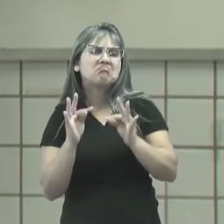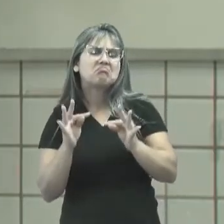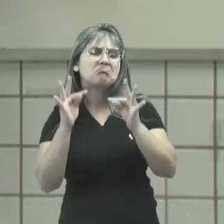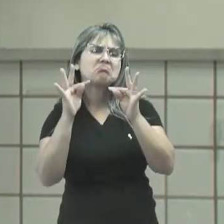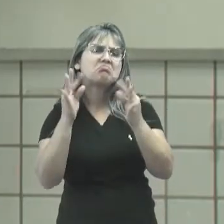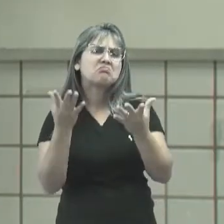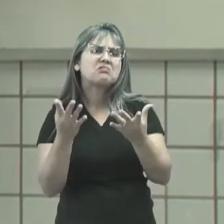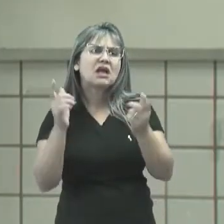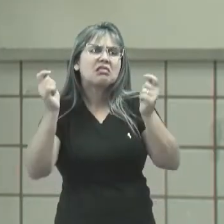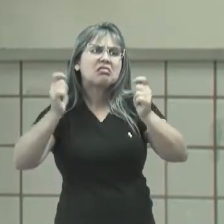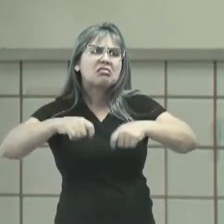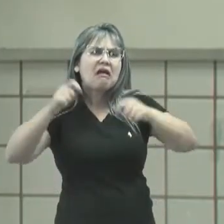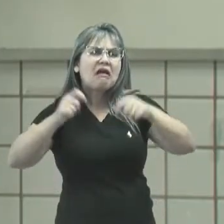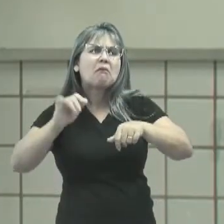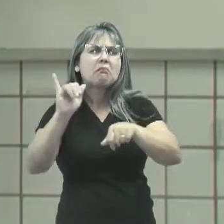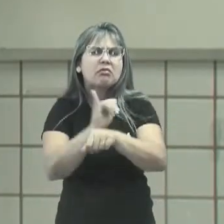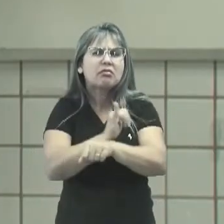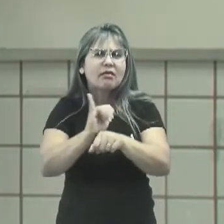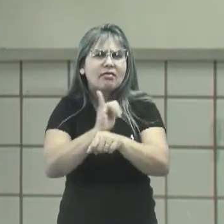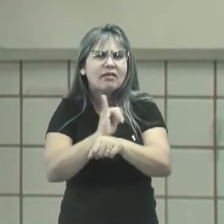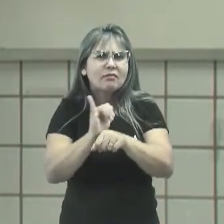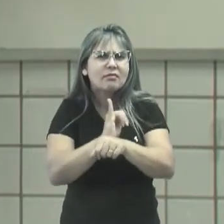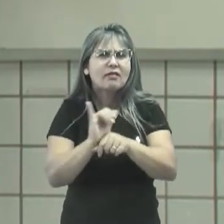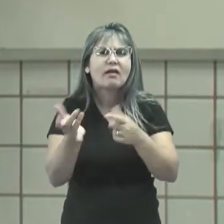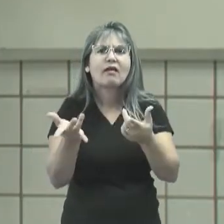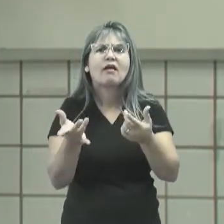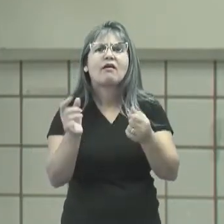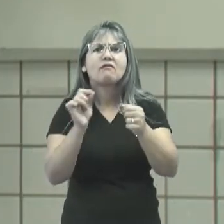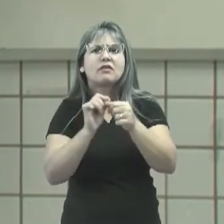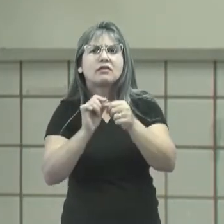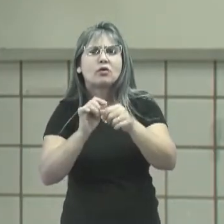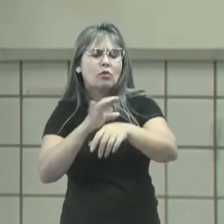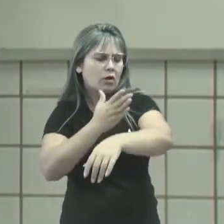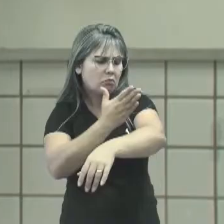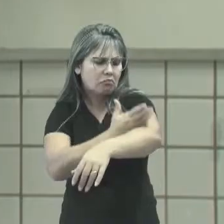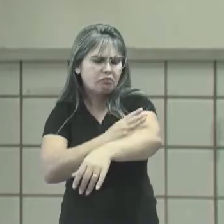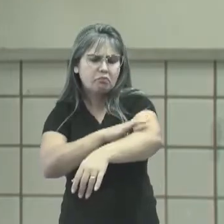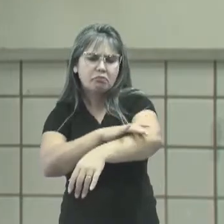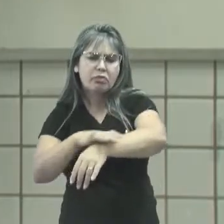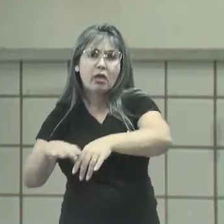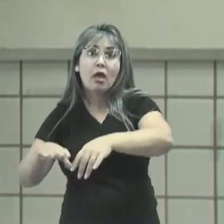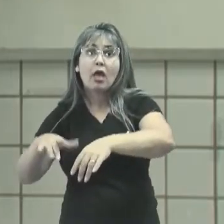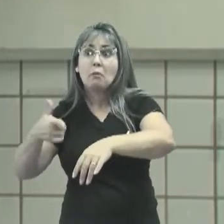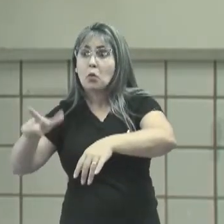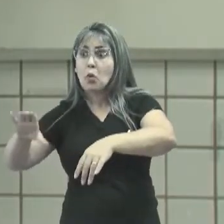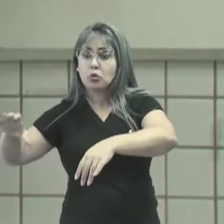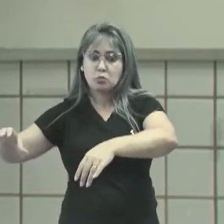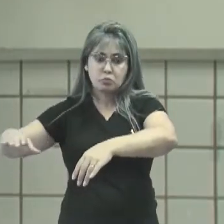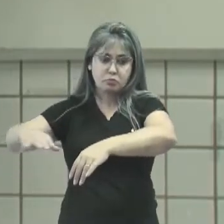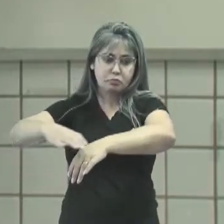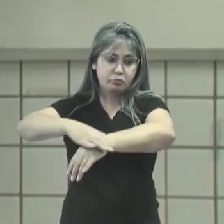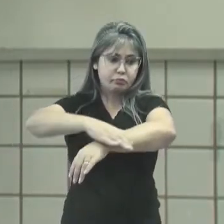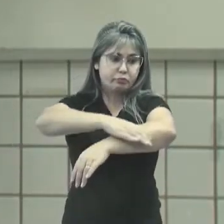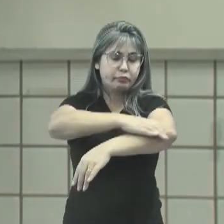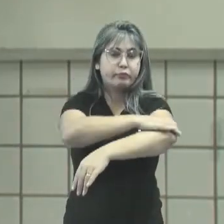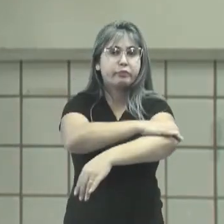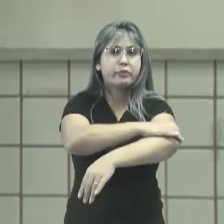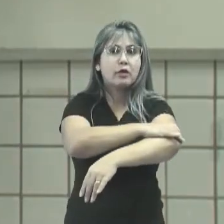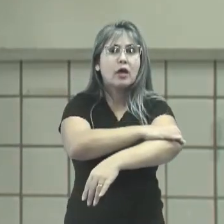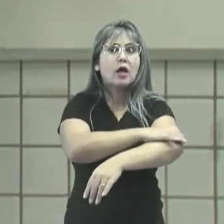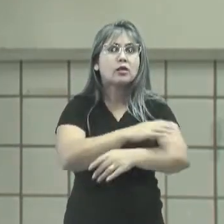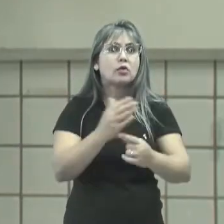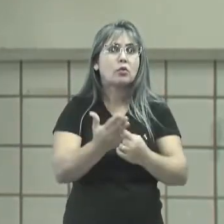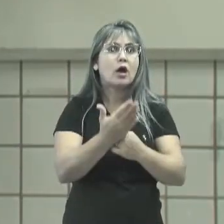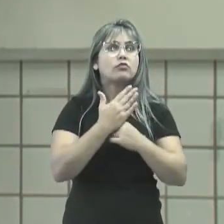mas é uma maneira de ter uma sobrevida, uma qualidade de vida melhor para o paciente aí. Muitas vezes equipamentos fazem o papel, vamos supor, de um